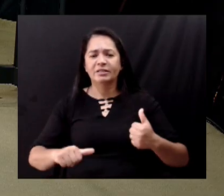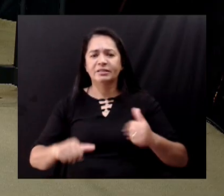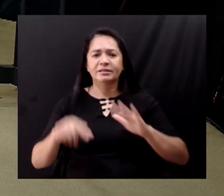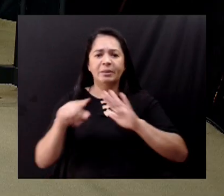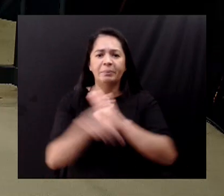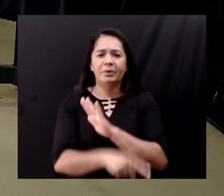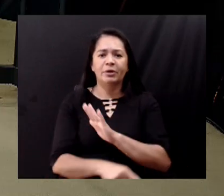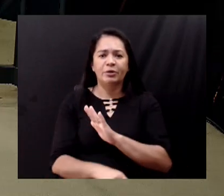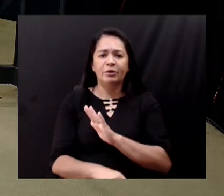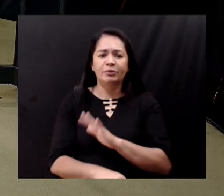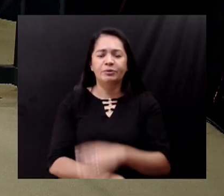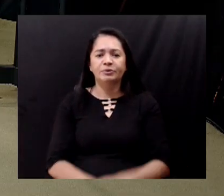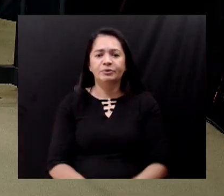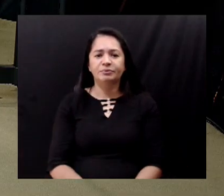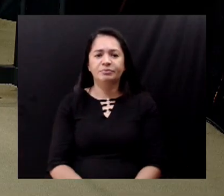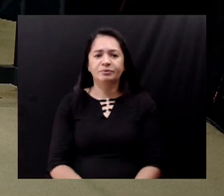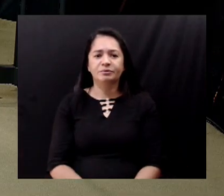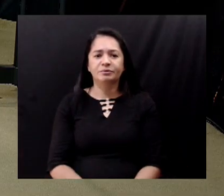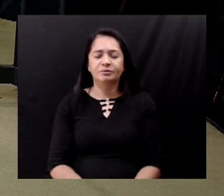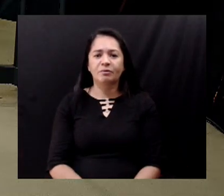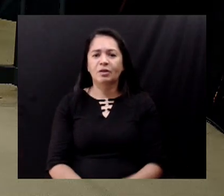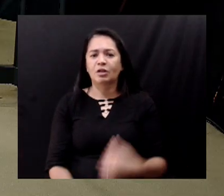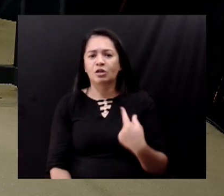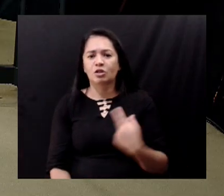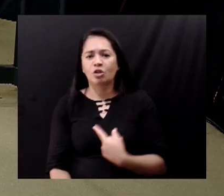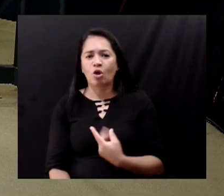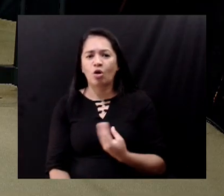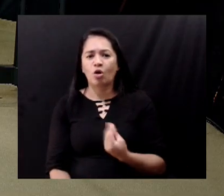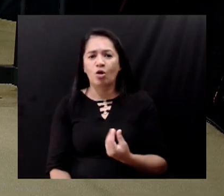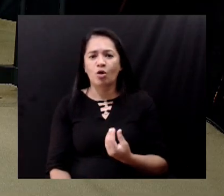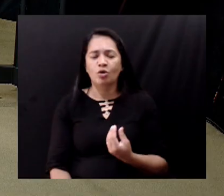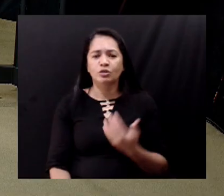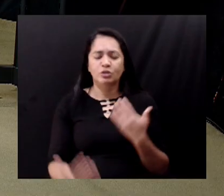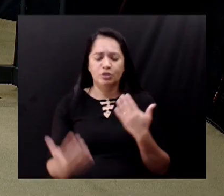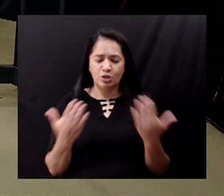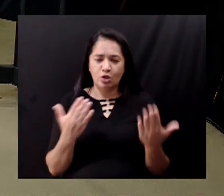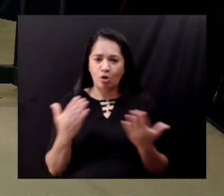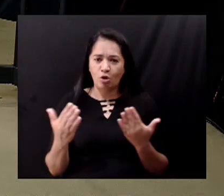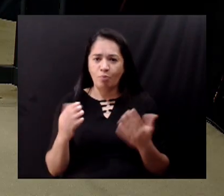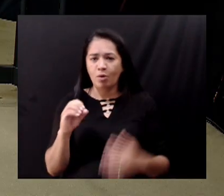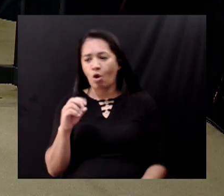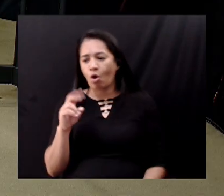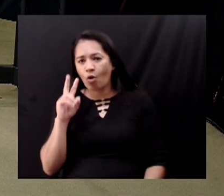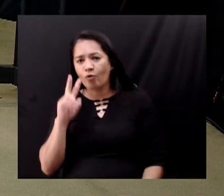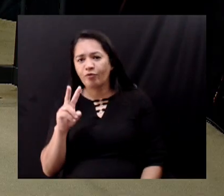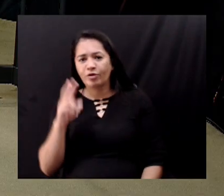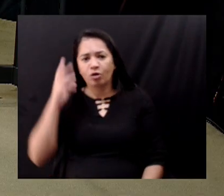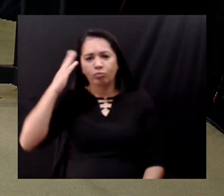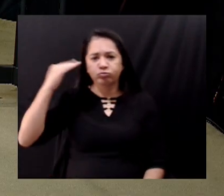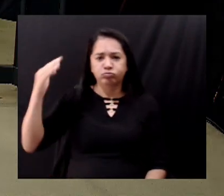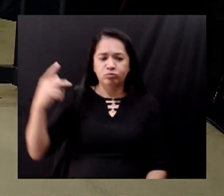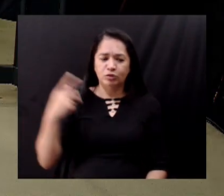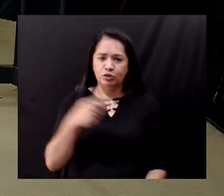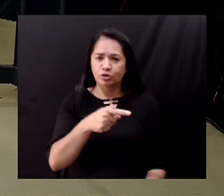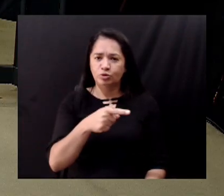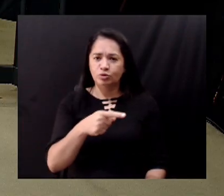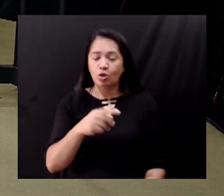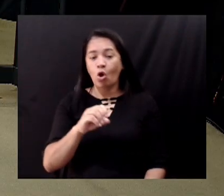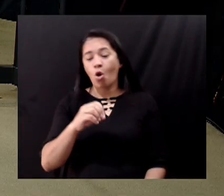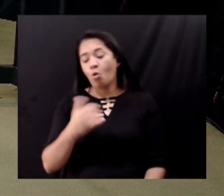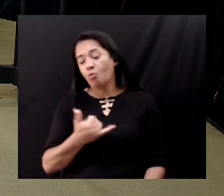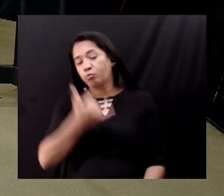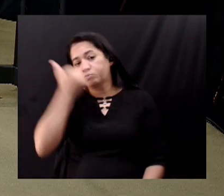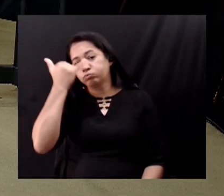né? Ajuda a gente ficar se comparando, ou então vendo o sucesso do outro, ou frustra, porque de repente ele